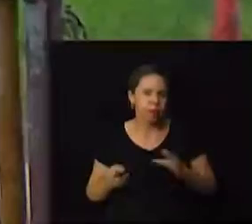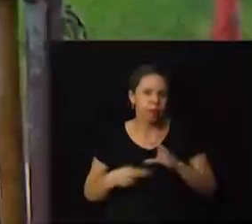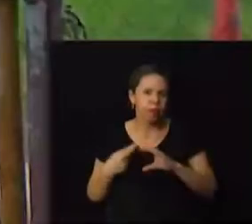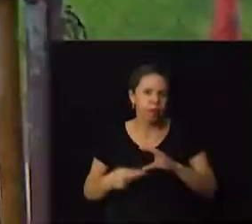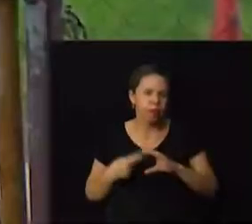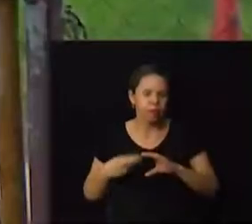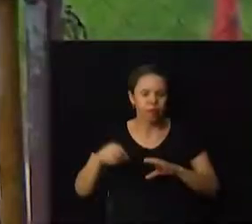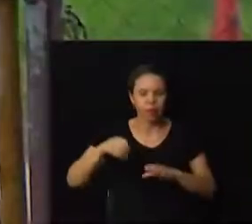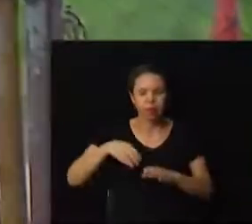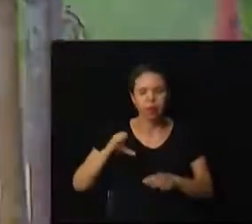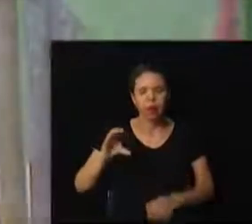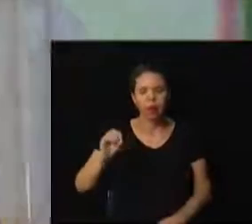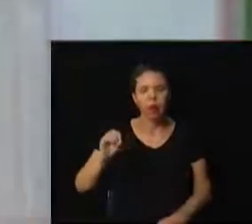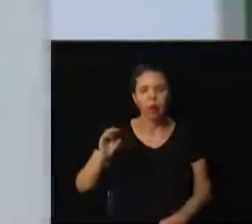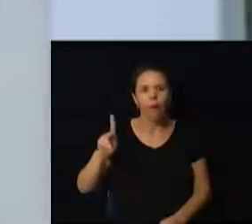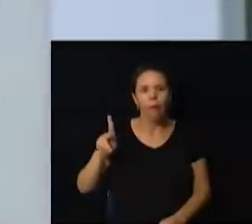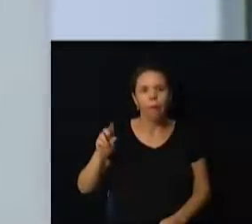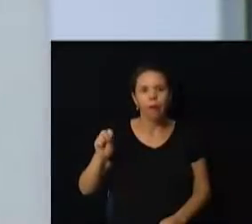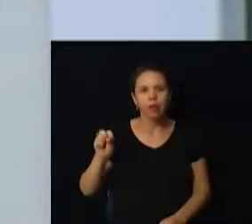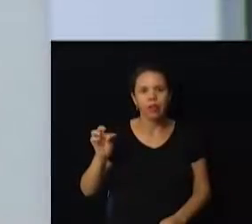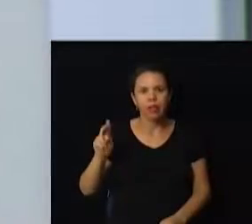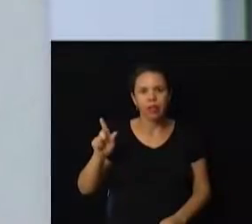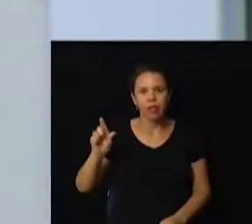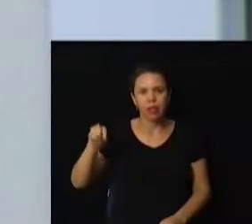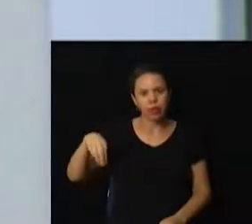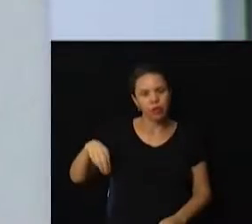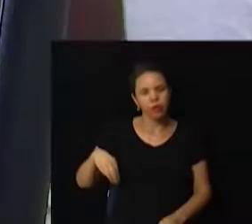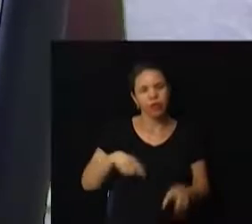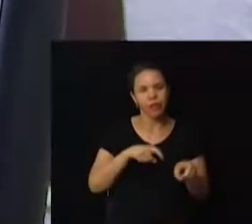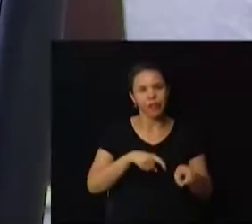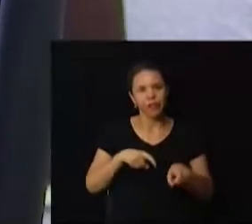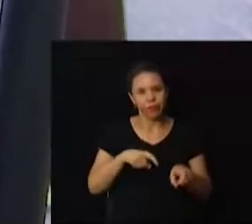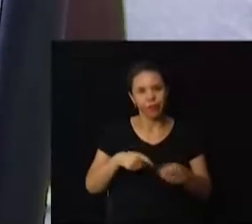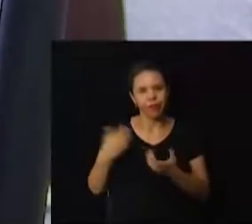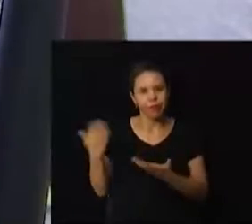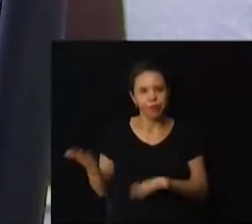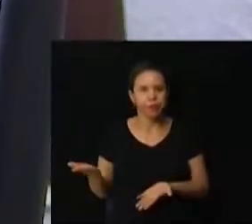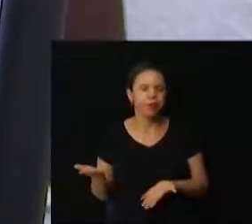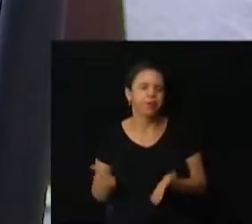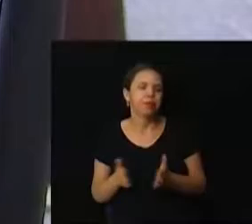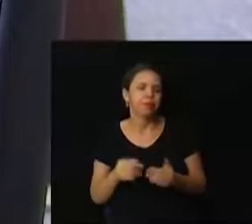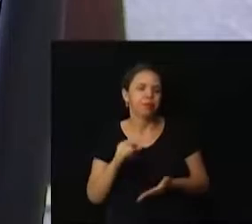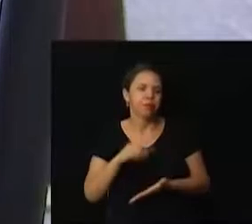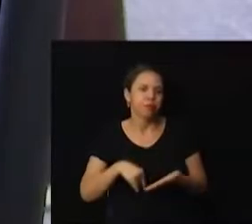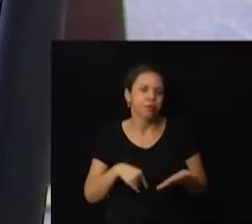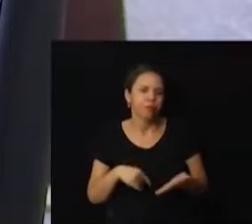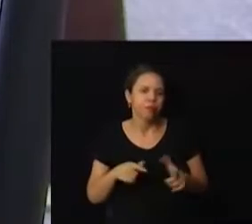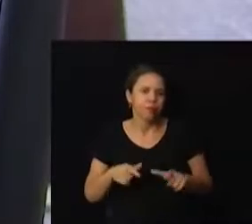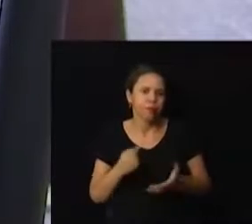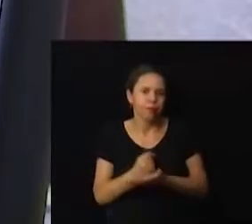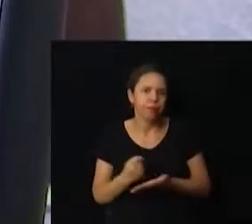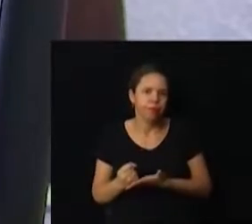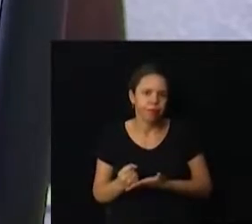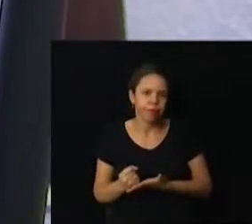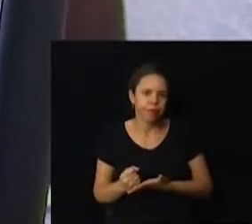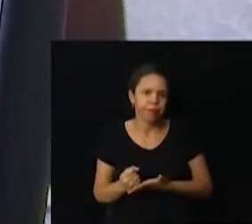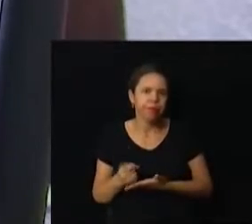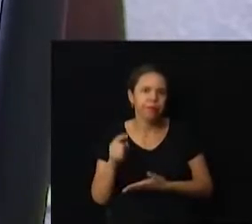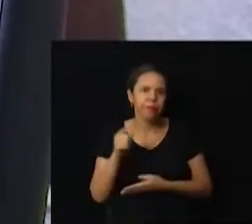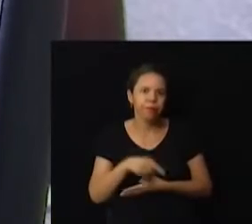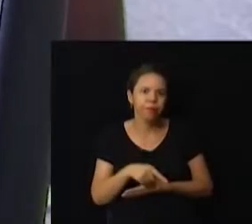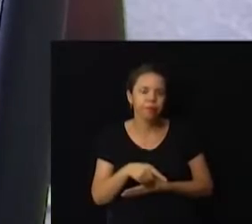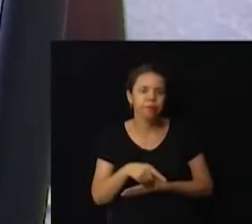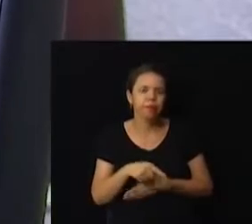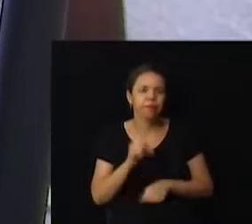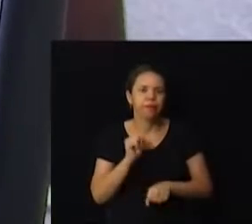atualmente a usina de compostagem localizada na Fazenda Santa Elisa. Nesse requerimento, a gente solicita tanto o